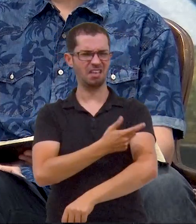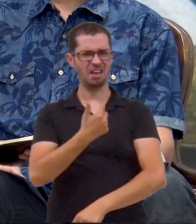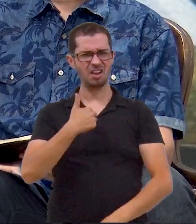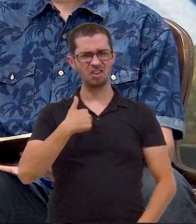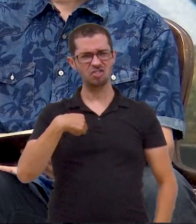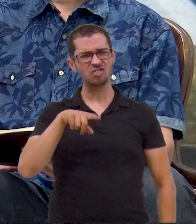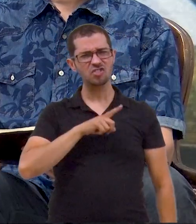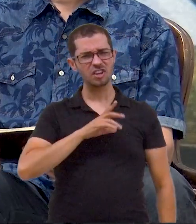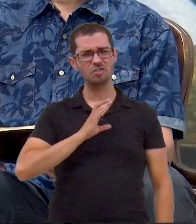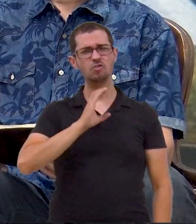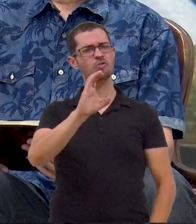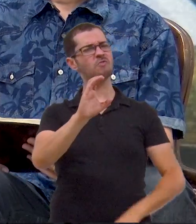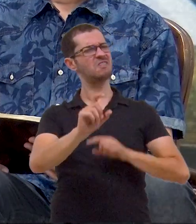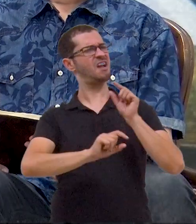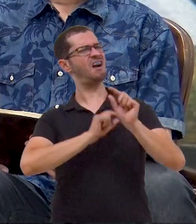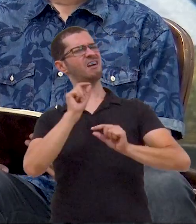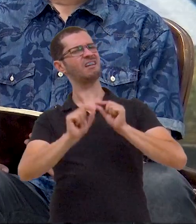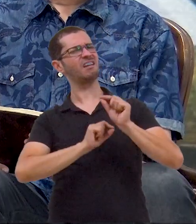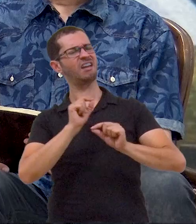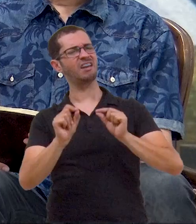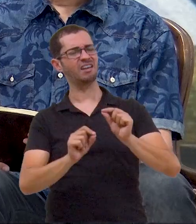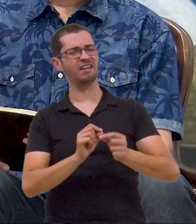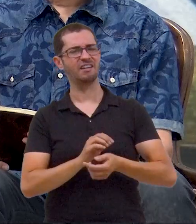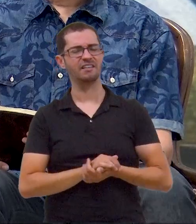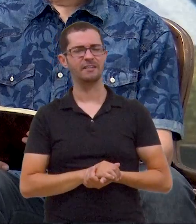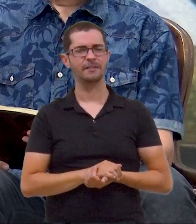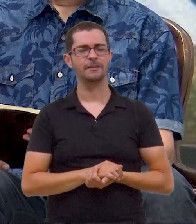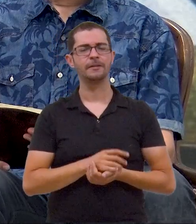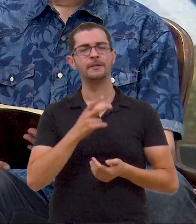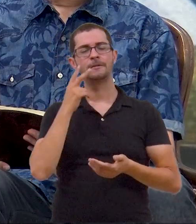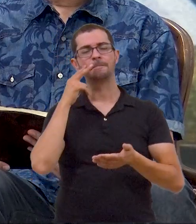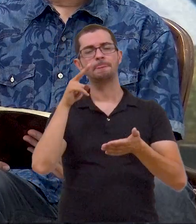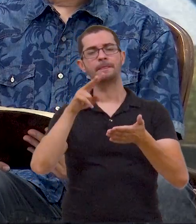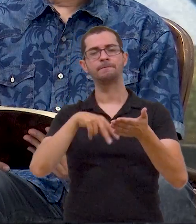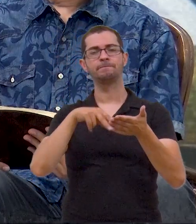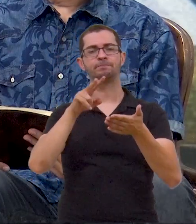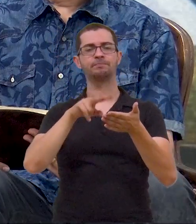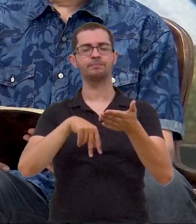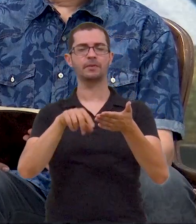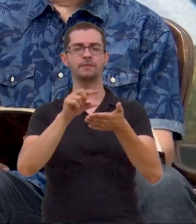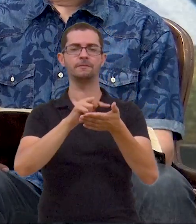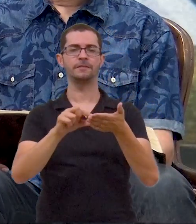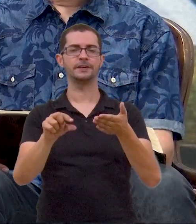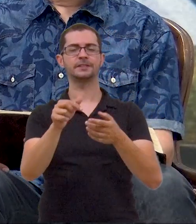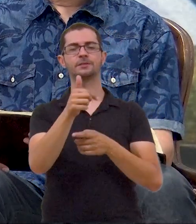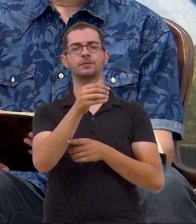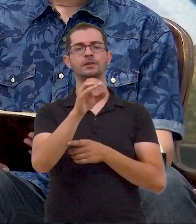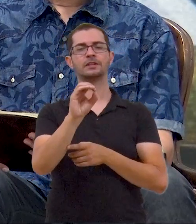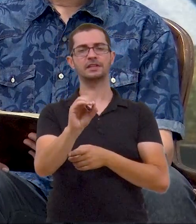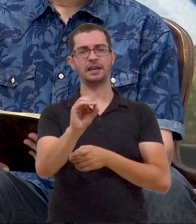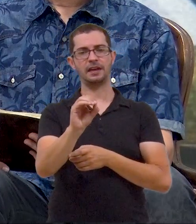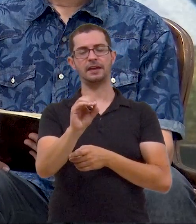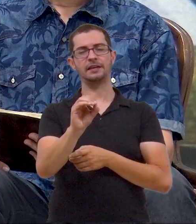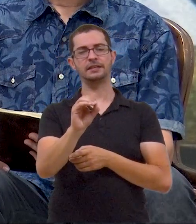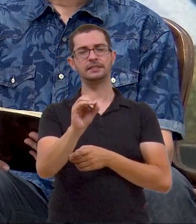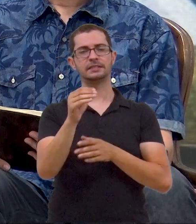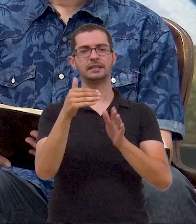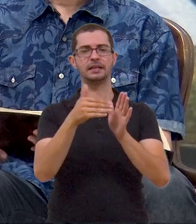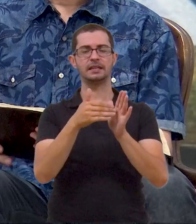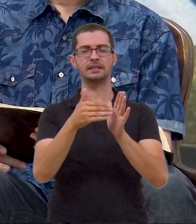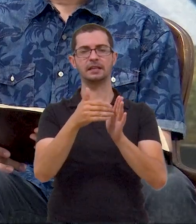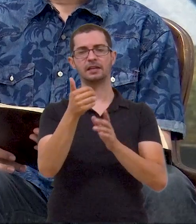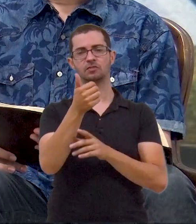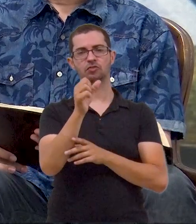Em quem nós vamos confiar? Vamos dar uma olhadinha, pastor Eric, aqui nos versículos 10 a 18 do capítulo